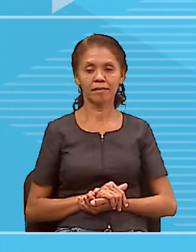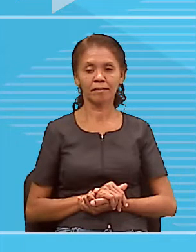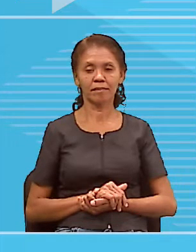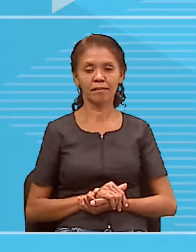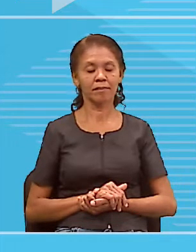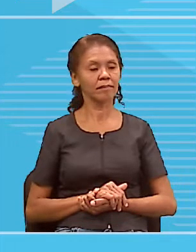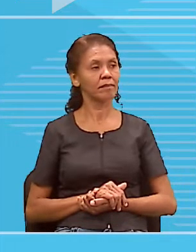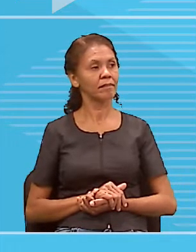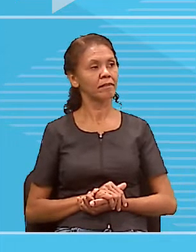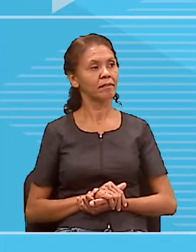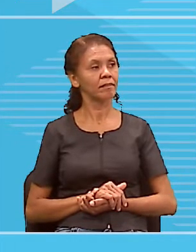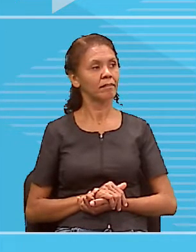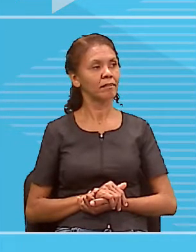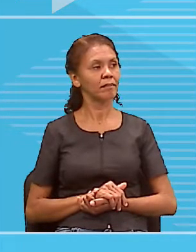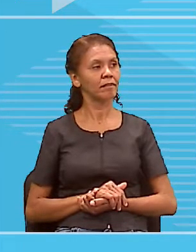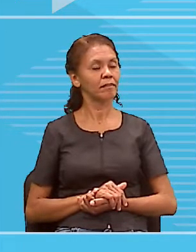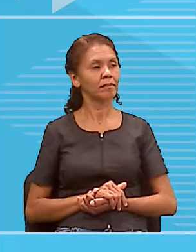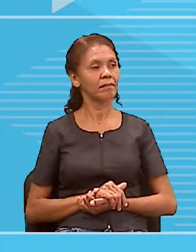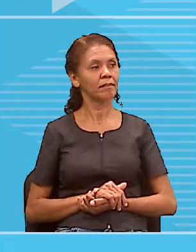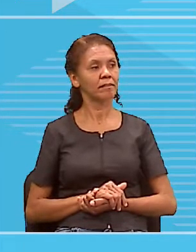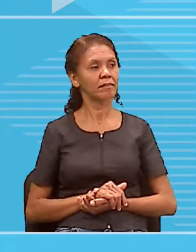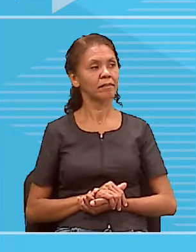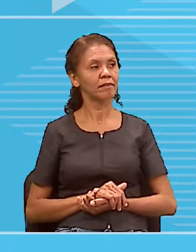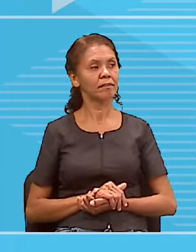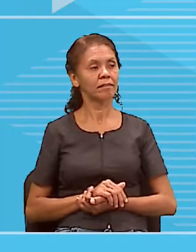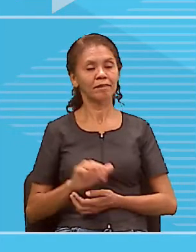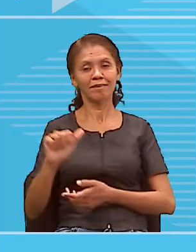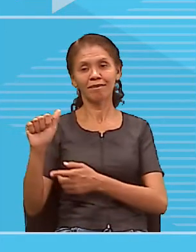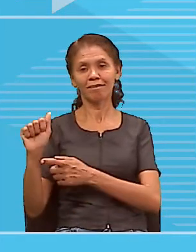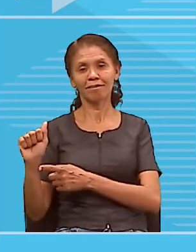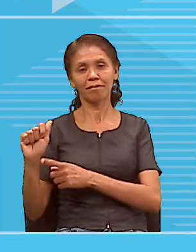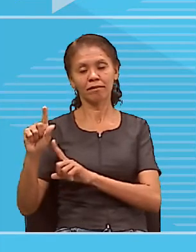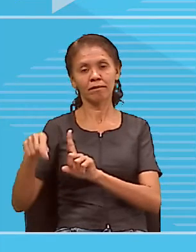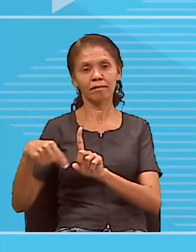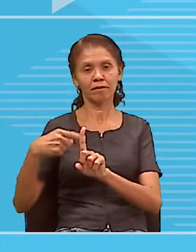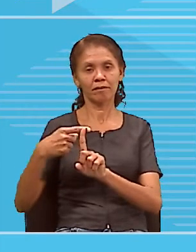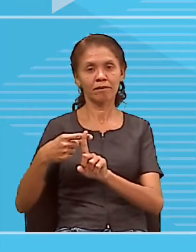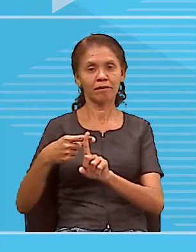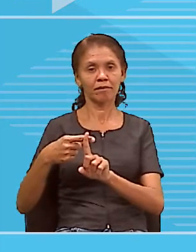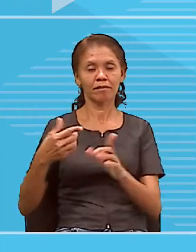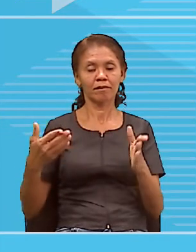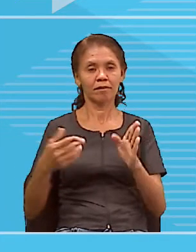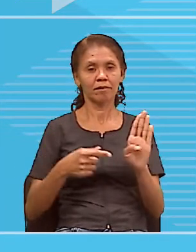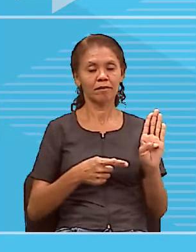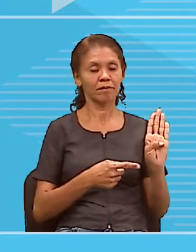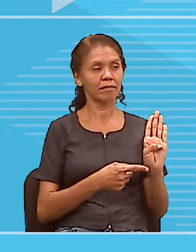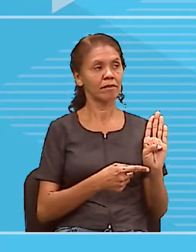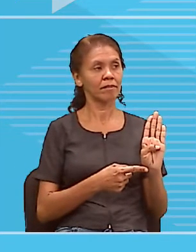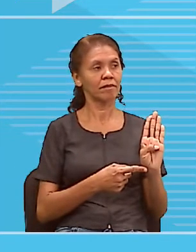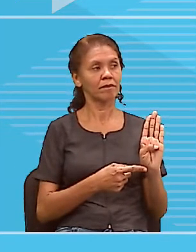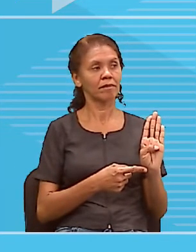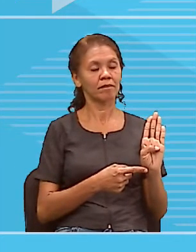é positiva por exemplo já amplitude de B